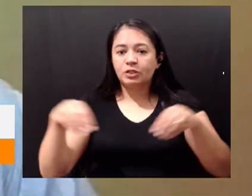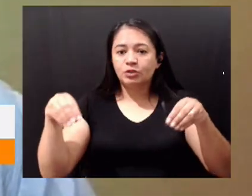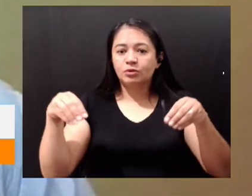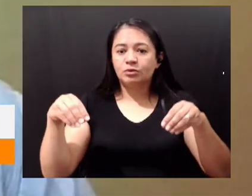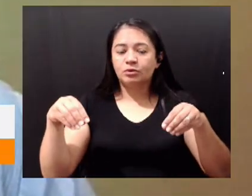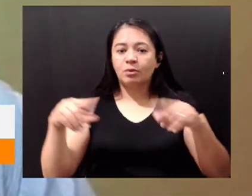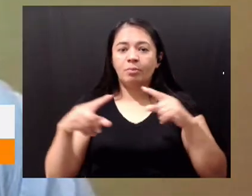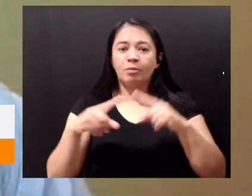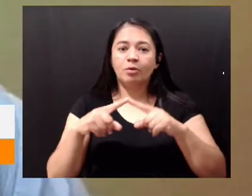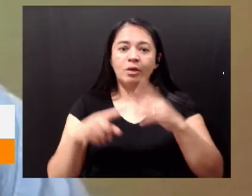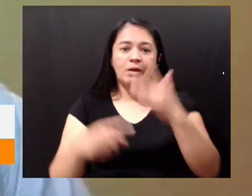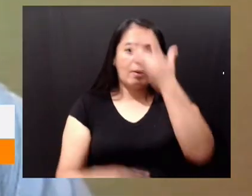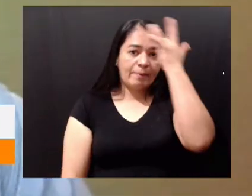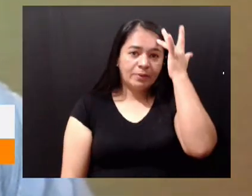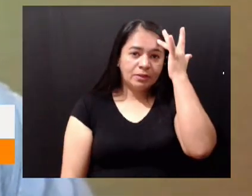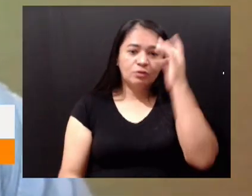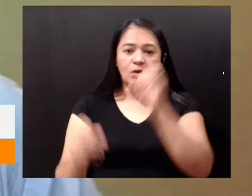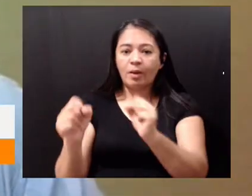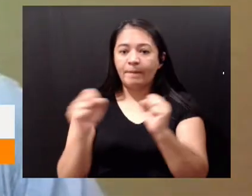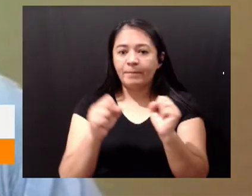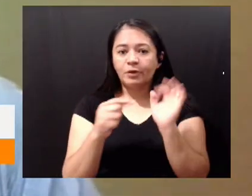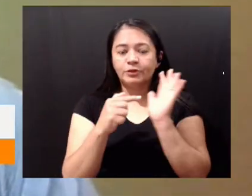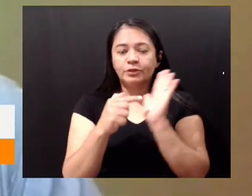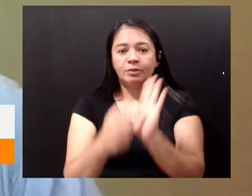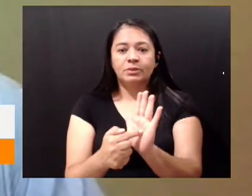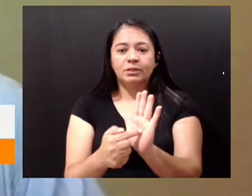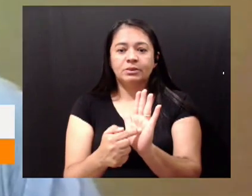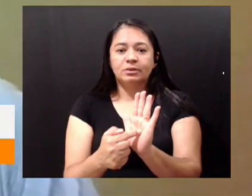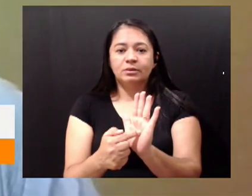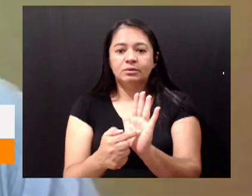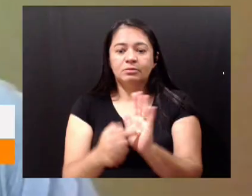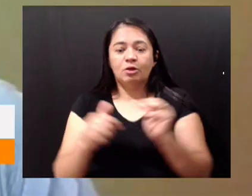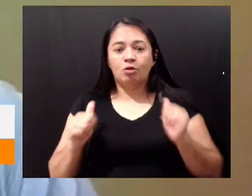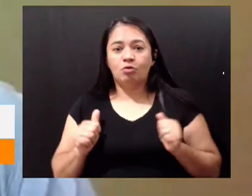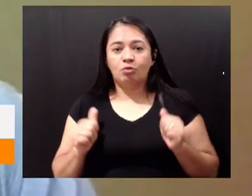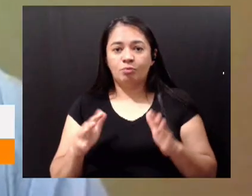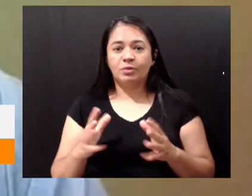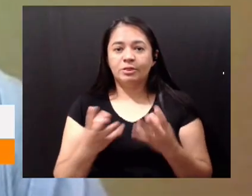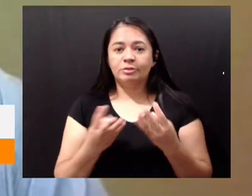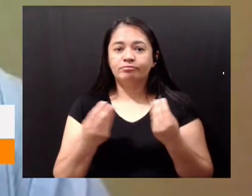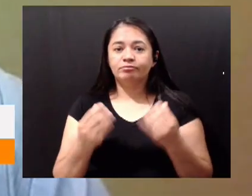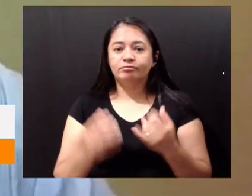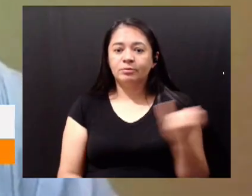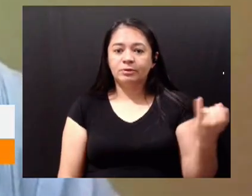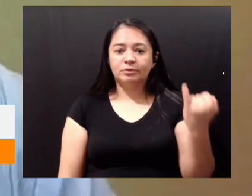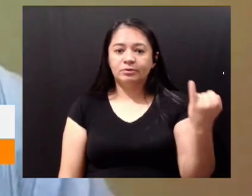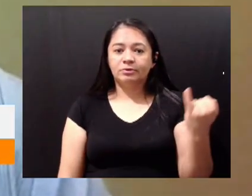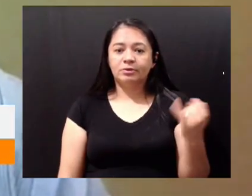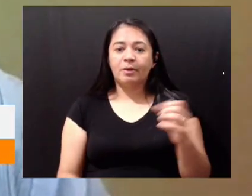ela pode apresentar uma reação de hipersensibilidade importante, pode ter um Uhum. choque ali, né?